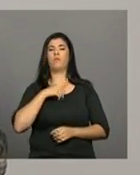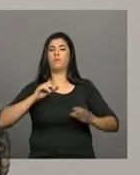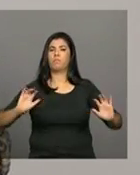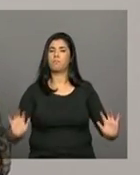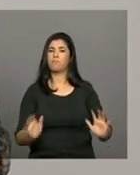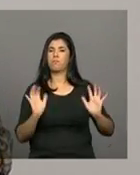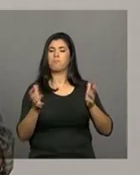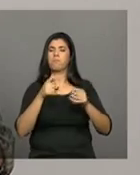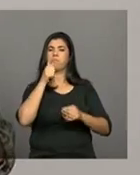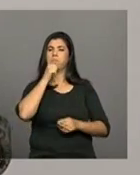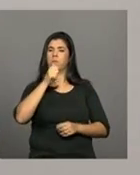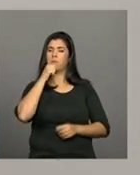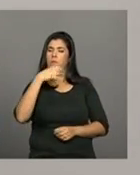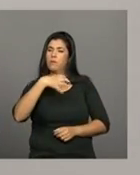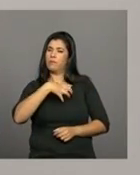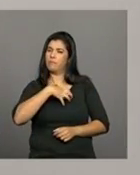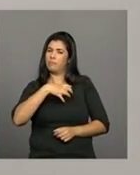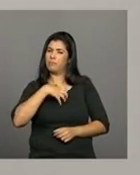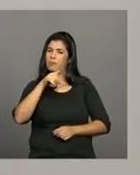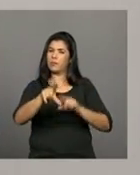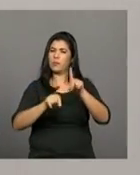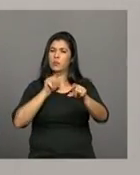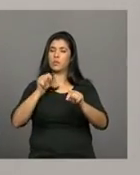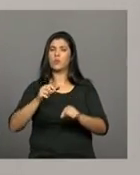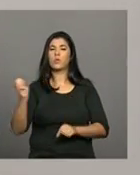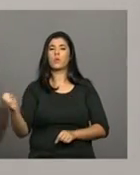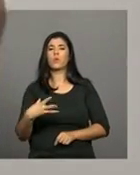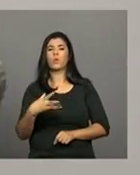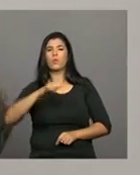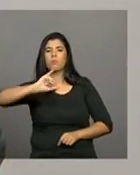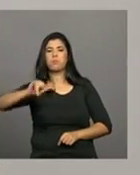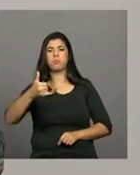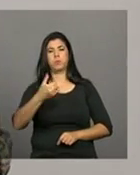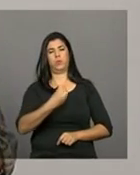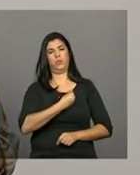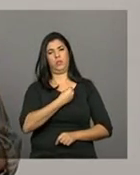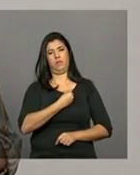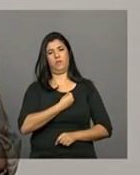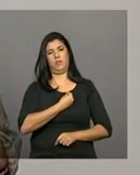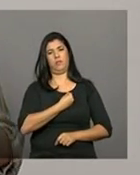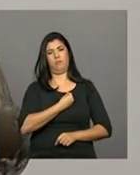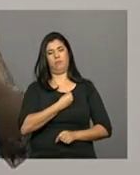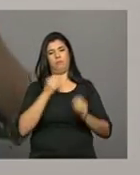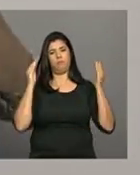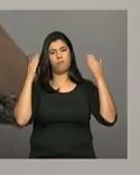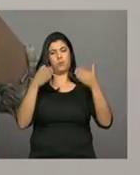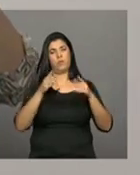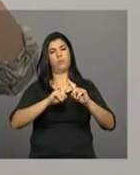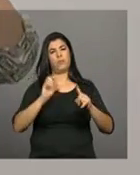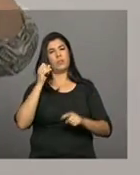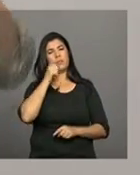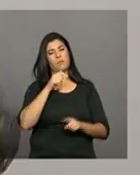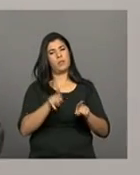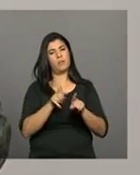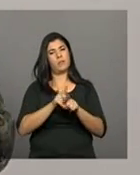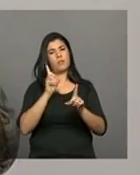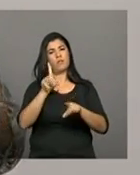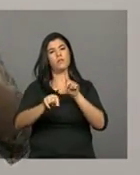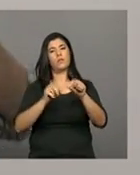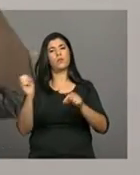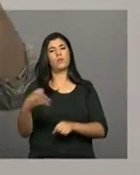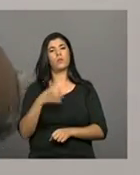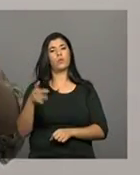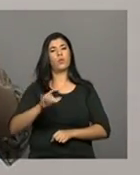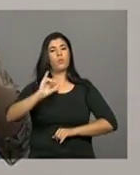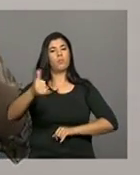autoestima para que a mulher escolha um novo caminho. Ela vai escolher um novo caminho. Mas ela vai escolher um novo